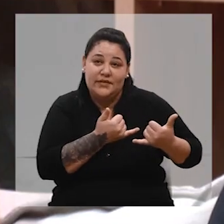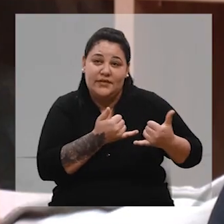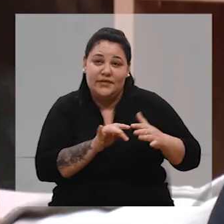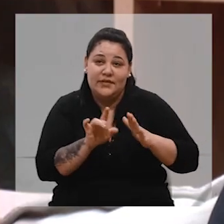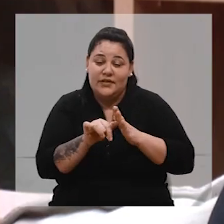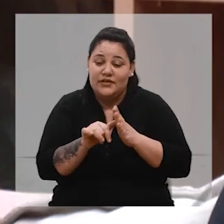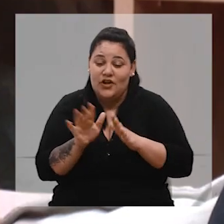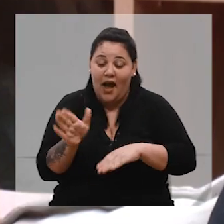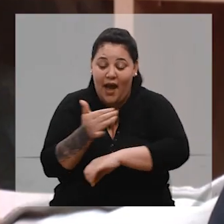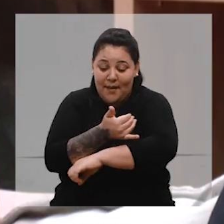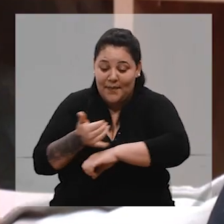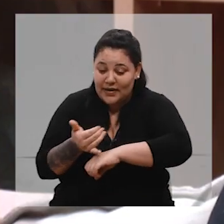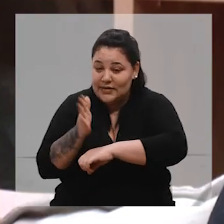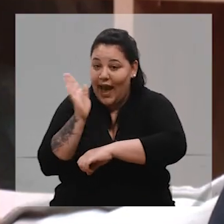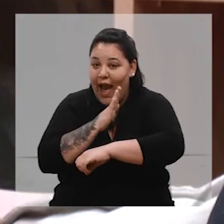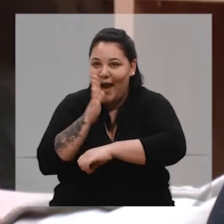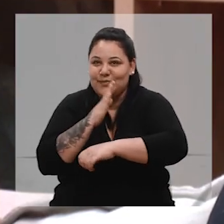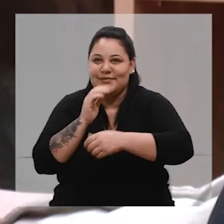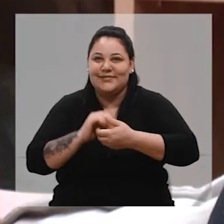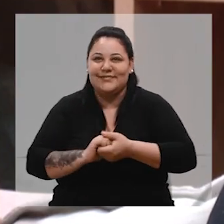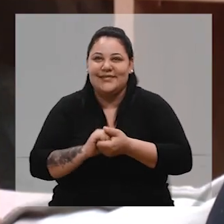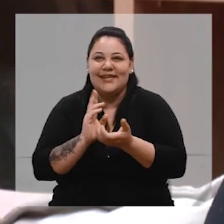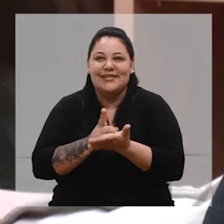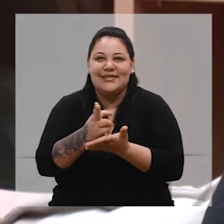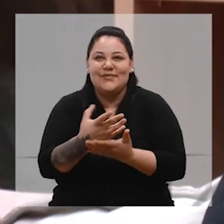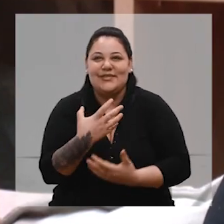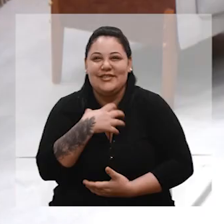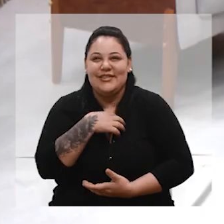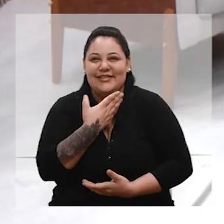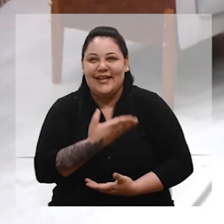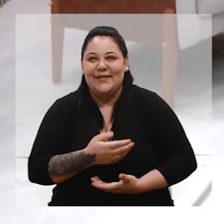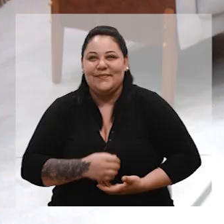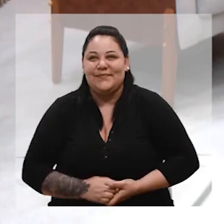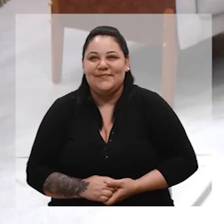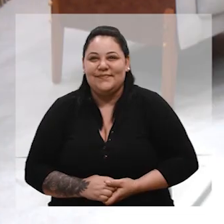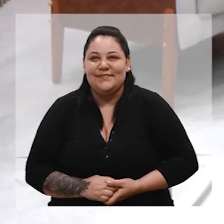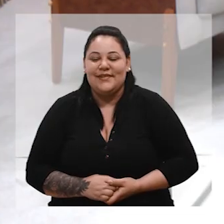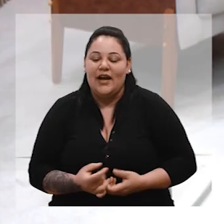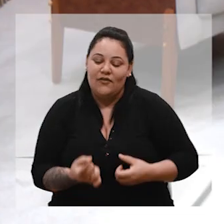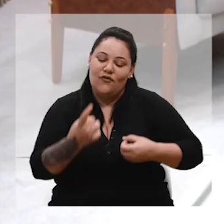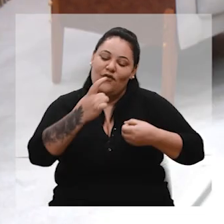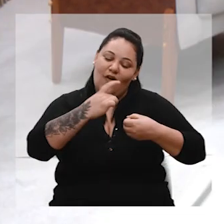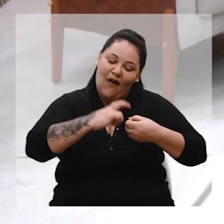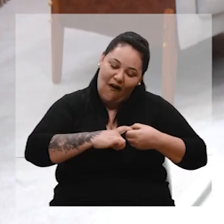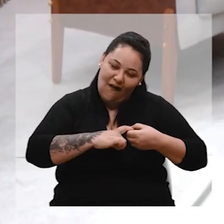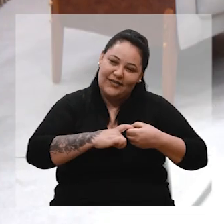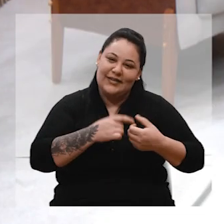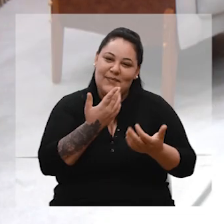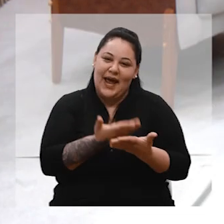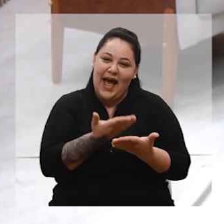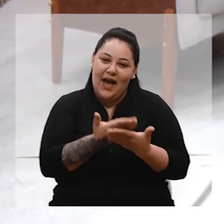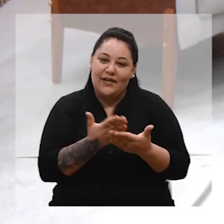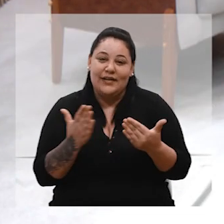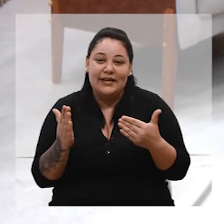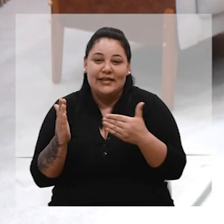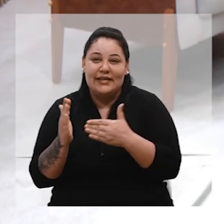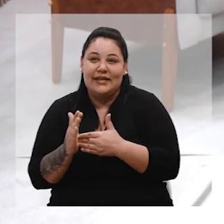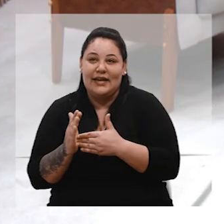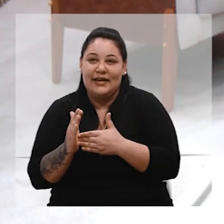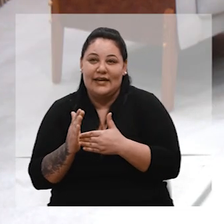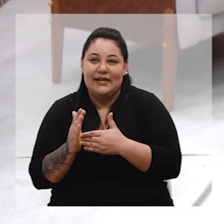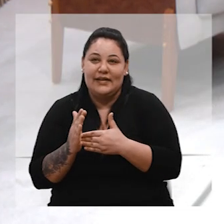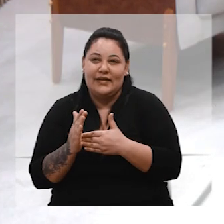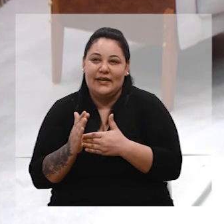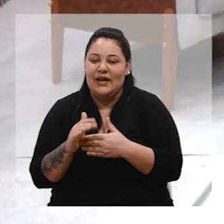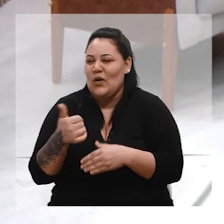fico brincando e dá o sinal antes que a gente perceba, né? É sempre assim, né? Daí sobe de novo pra sala e fica